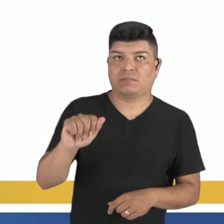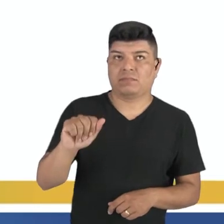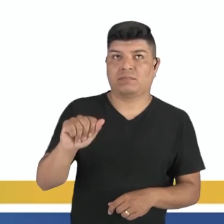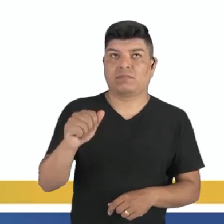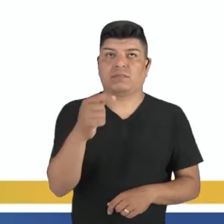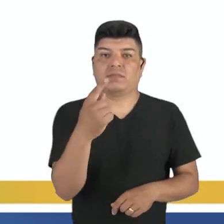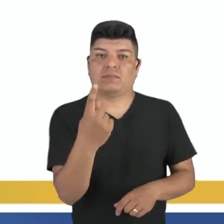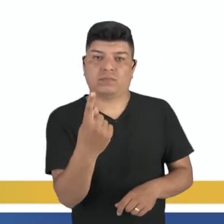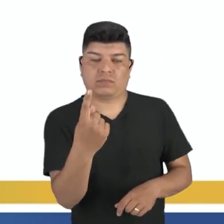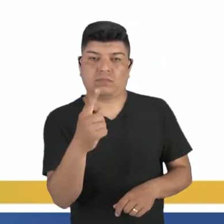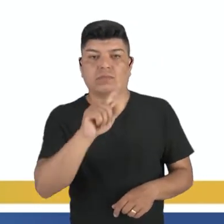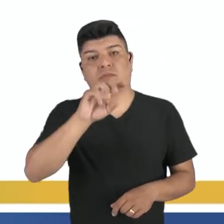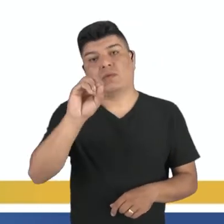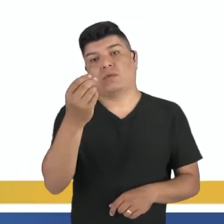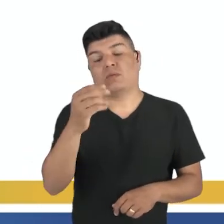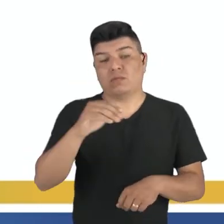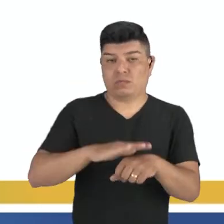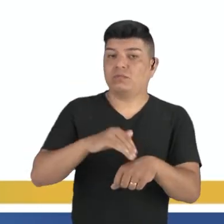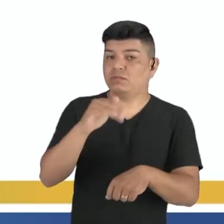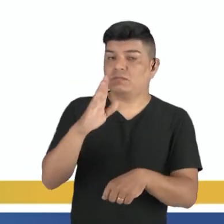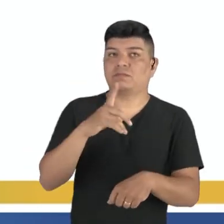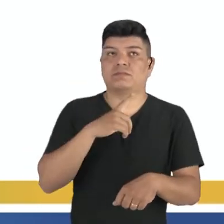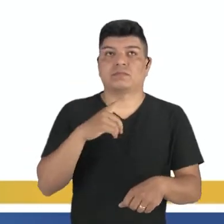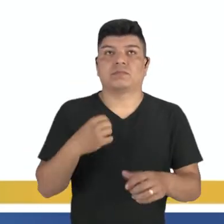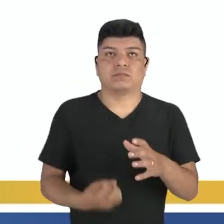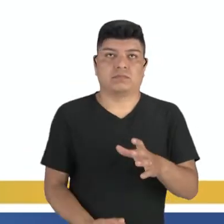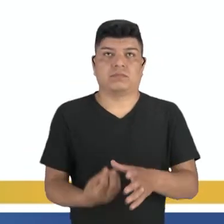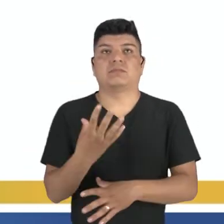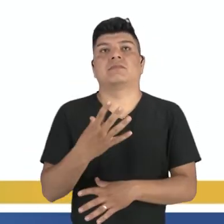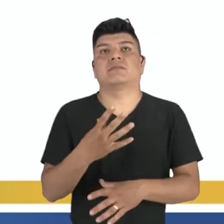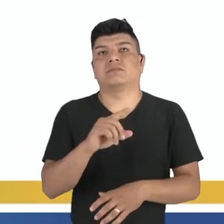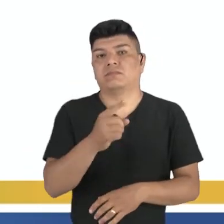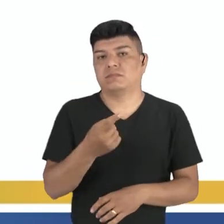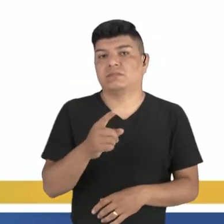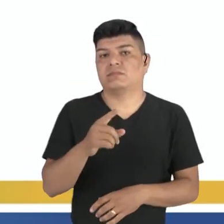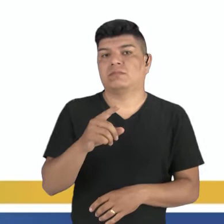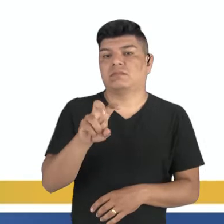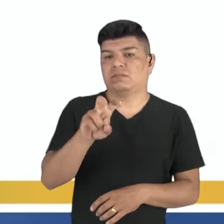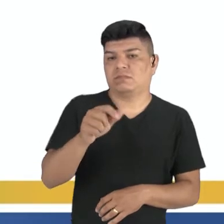né? Então, nós vamos obter aí a fração geratriz da dízima